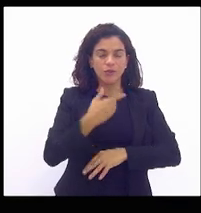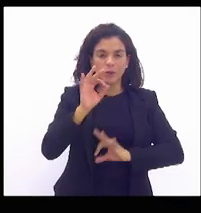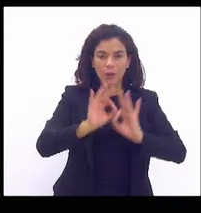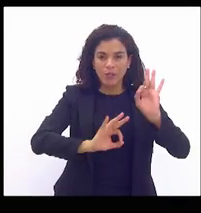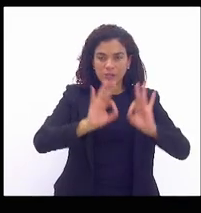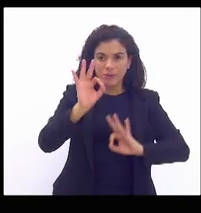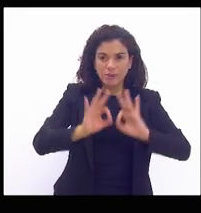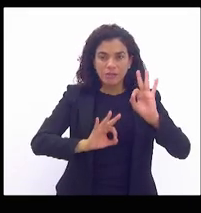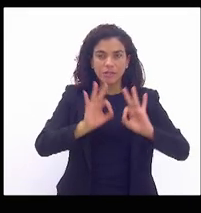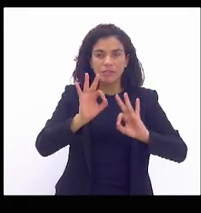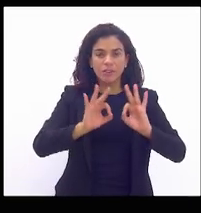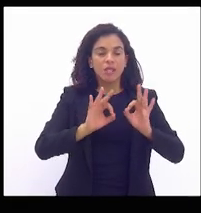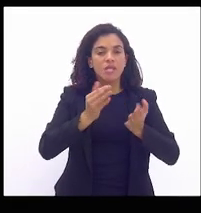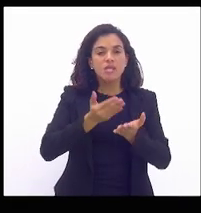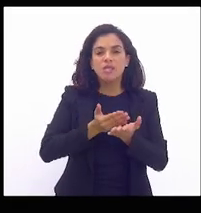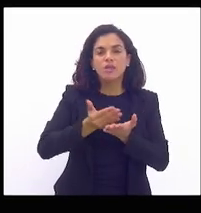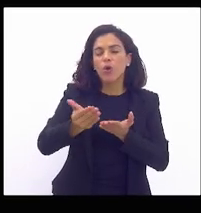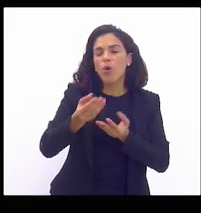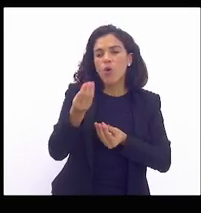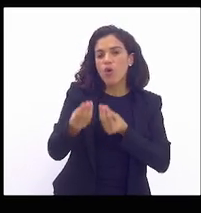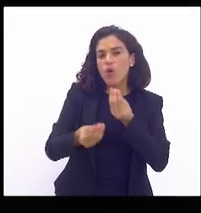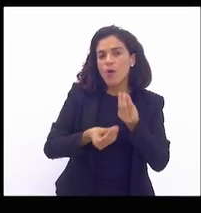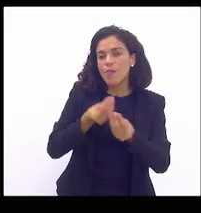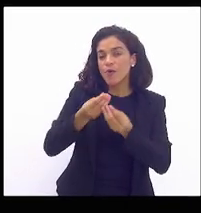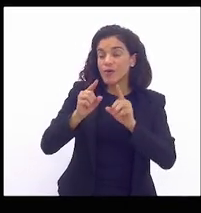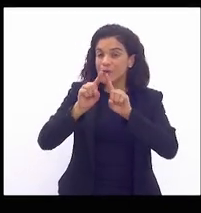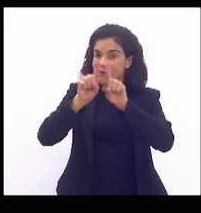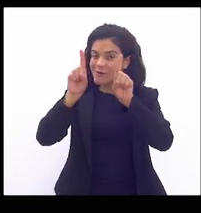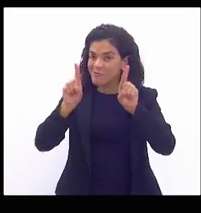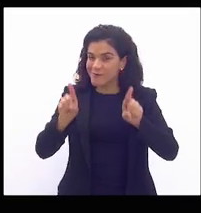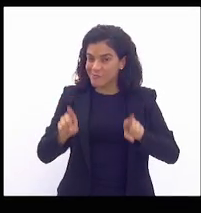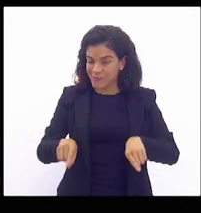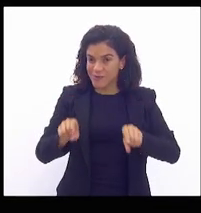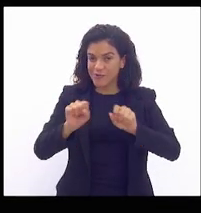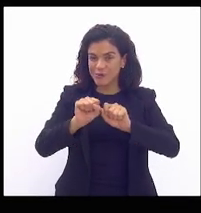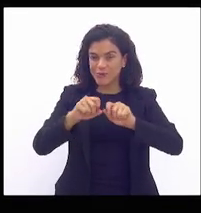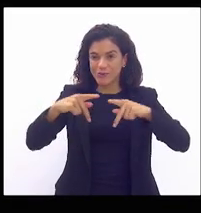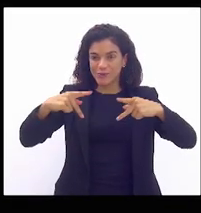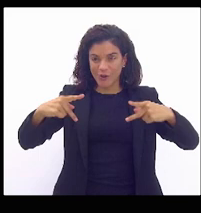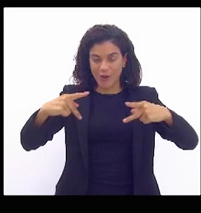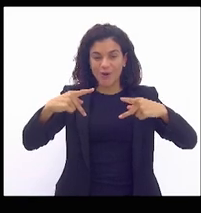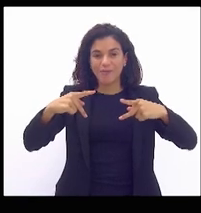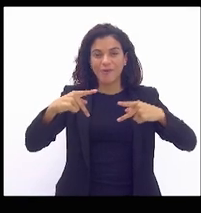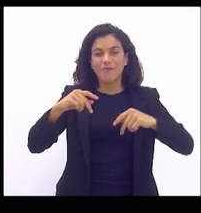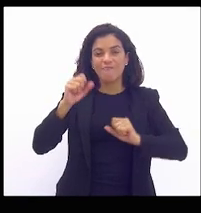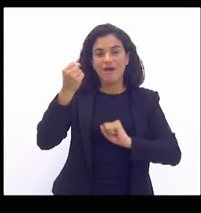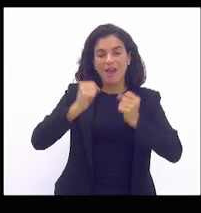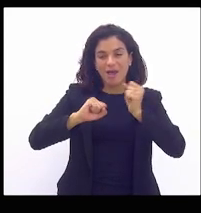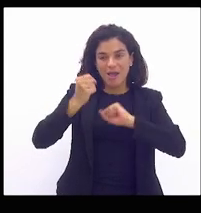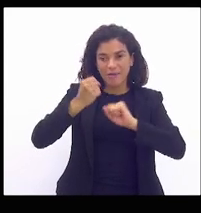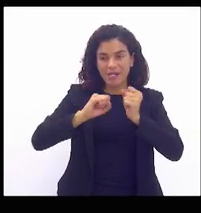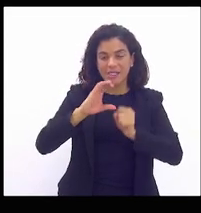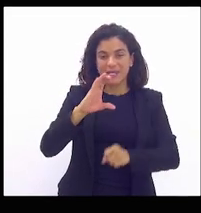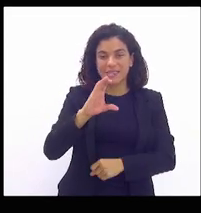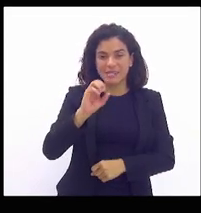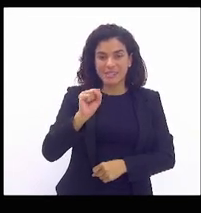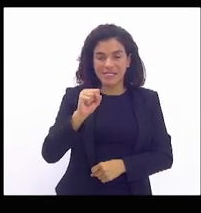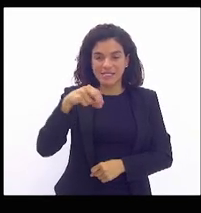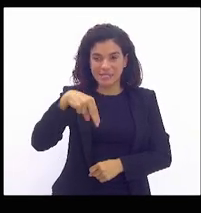iniciou por uma motivação dos funcionários do chão de fábrica da CSN e foi comprado a